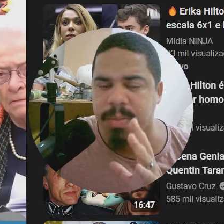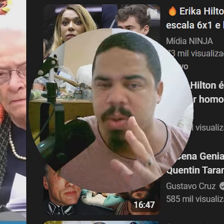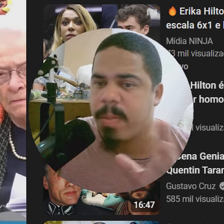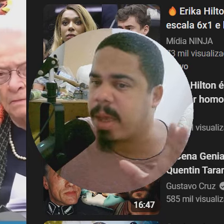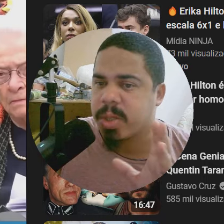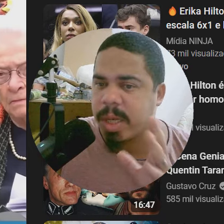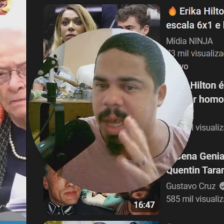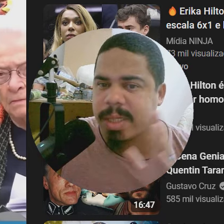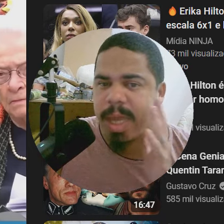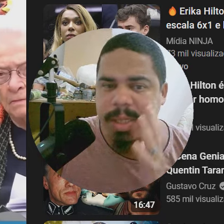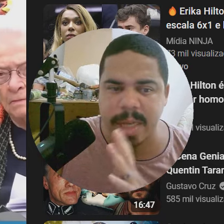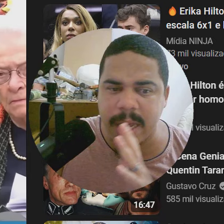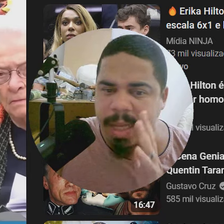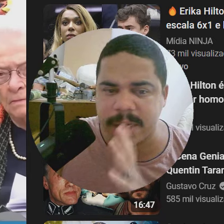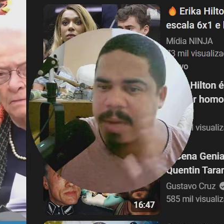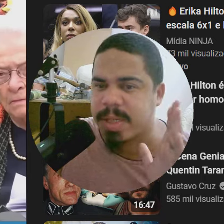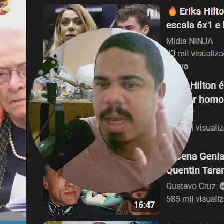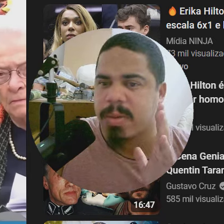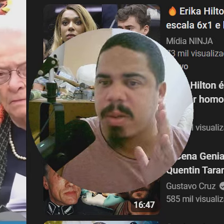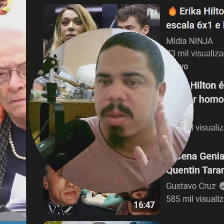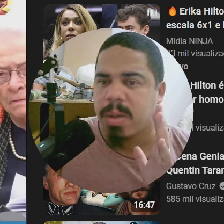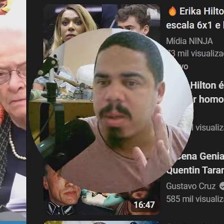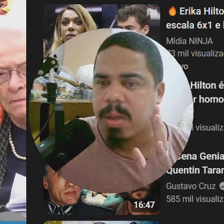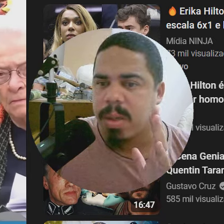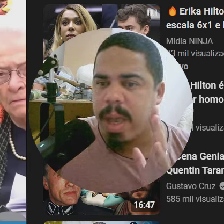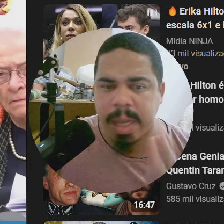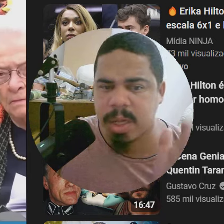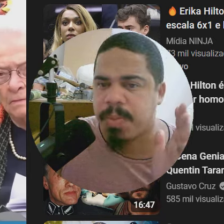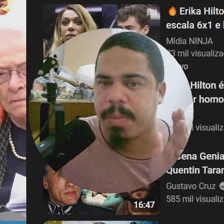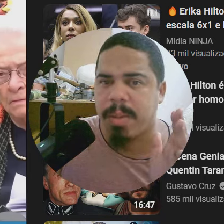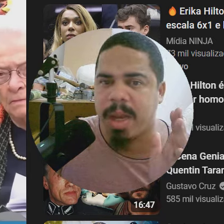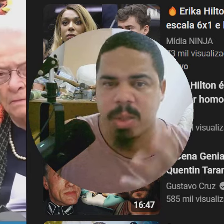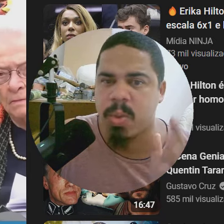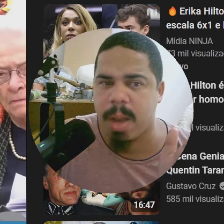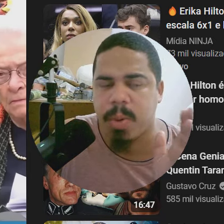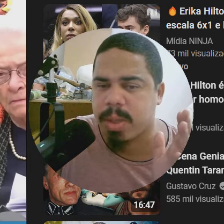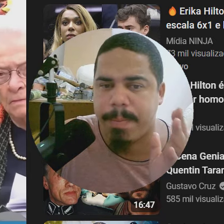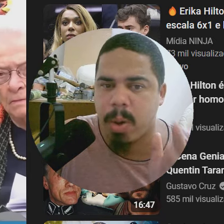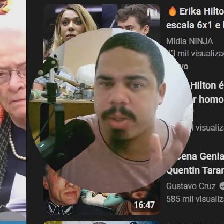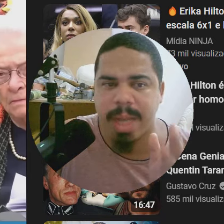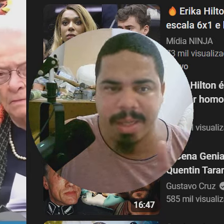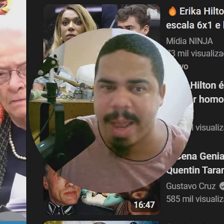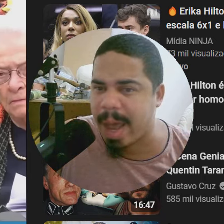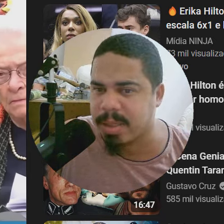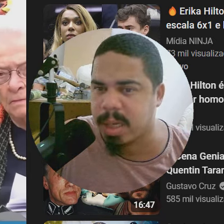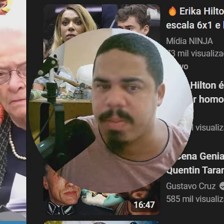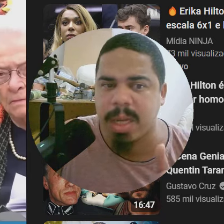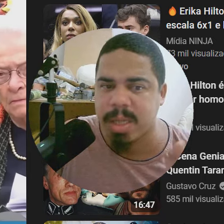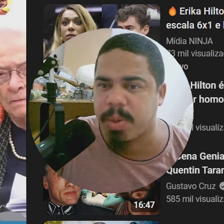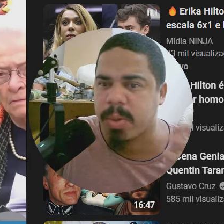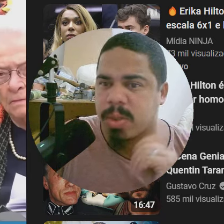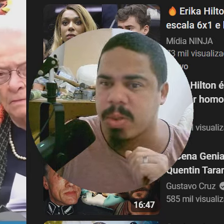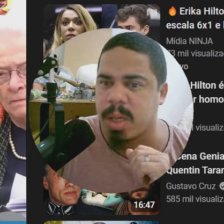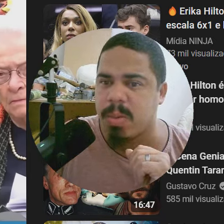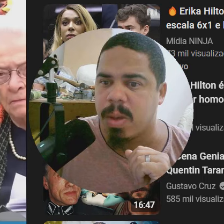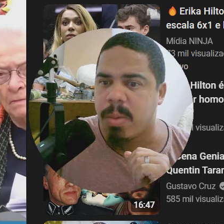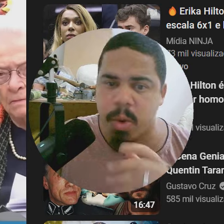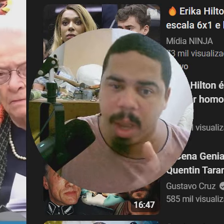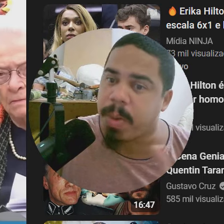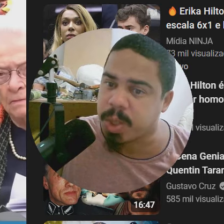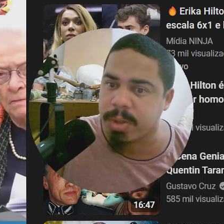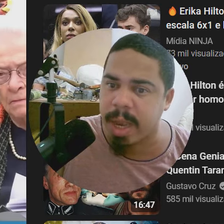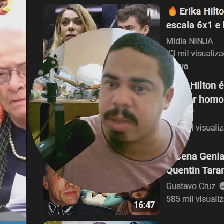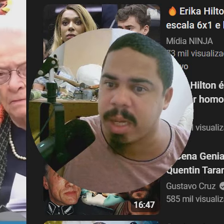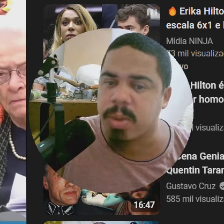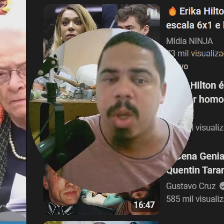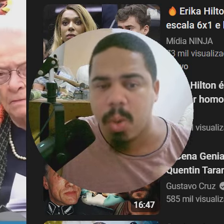da direita pro homem é isso, é ser escravizado. Esse é o problema, eles nunca apontam a porra de, tá errado isso aí, beleza, apontam uma solução. Porque